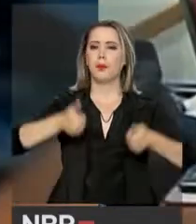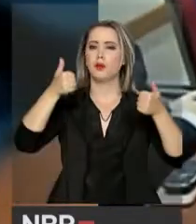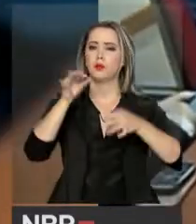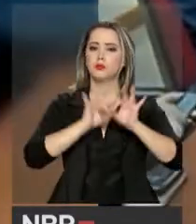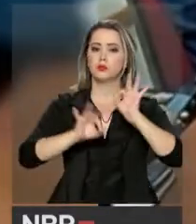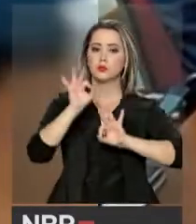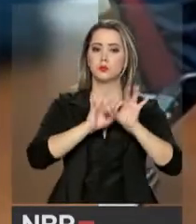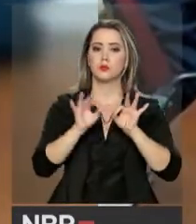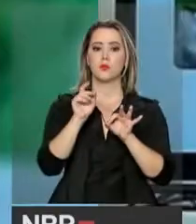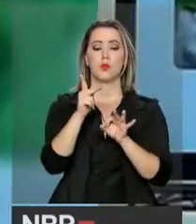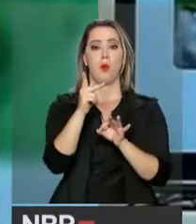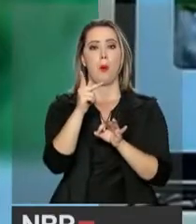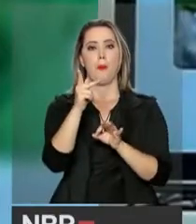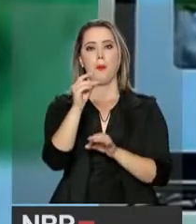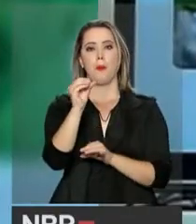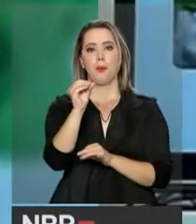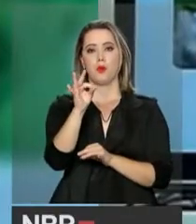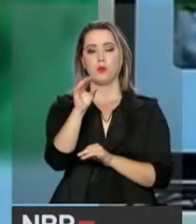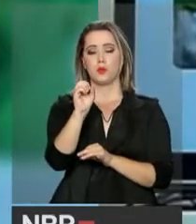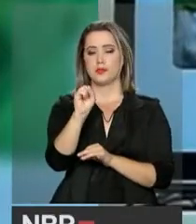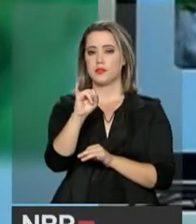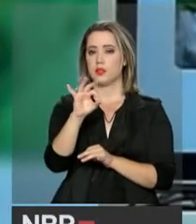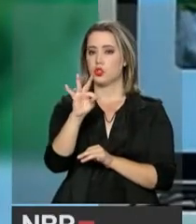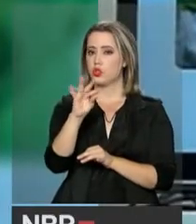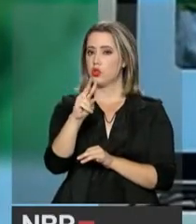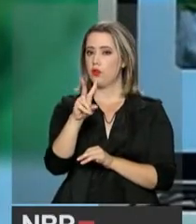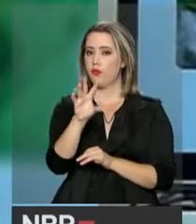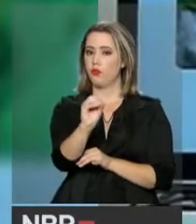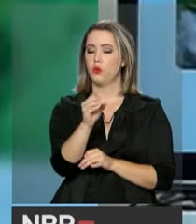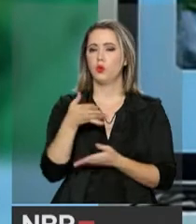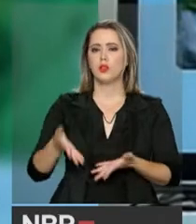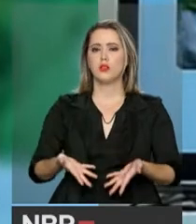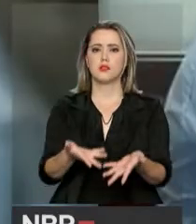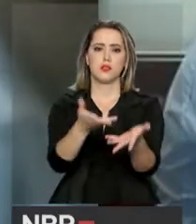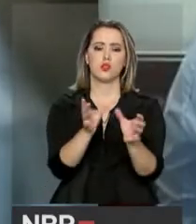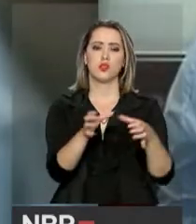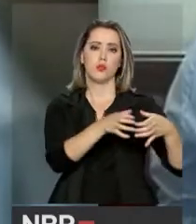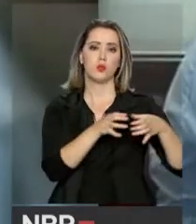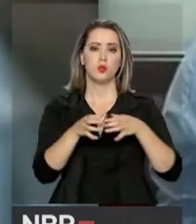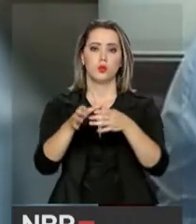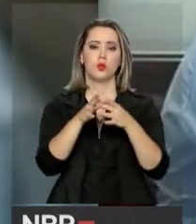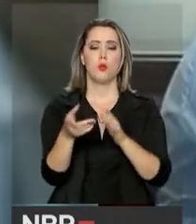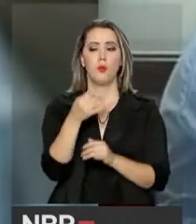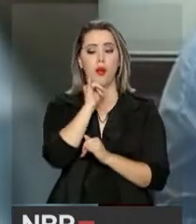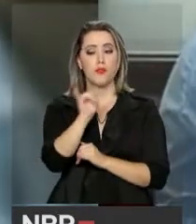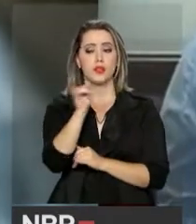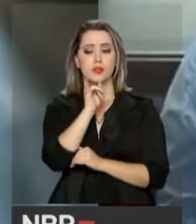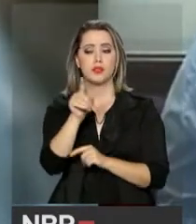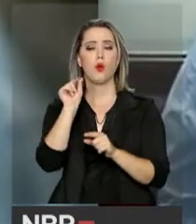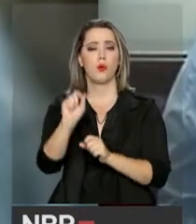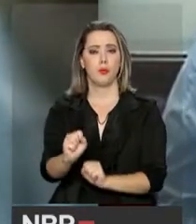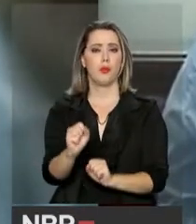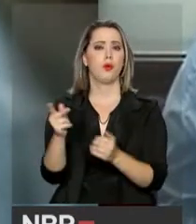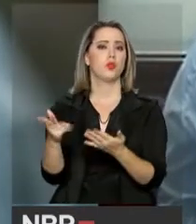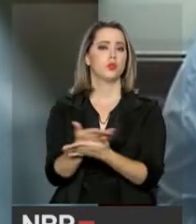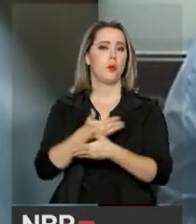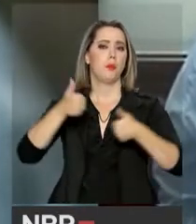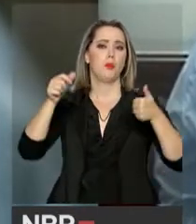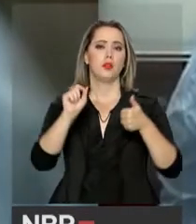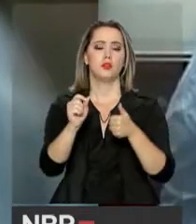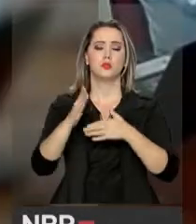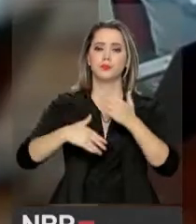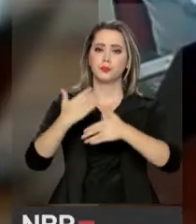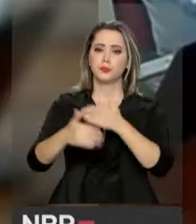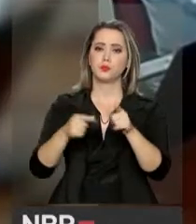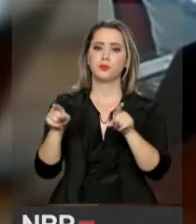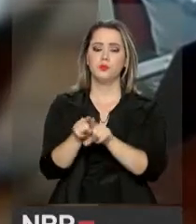do programa Positivo. Esse é o nome do projeto que incentiva os profissionais a relatarem o que pode ser melhorado na rotina de